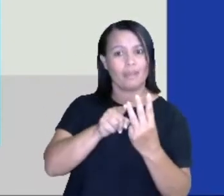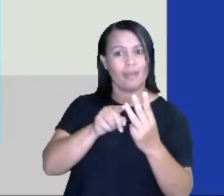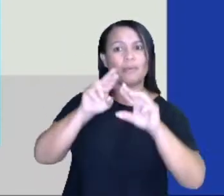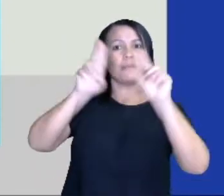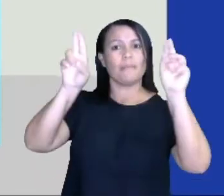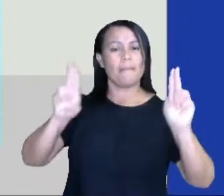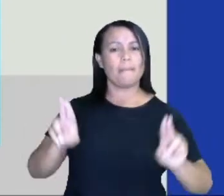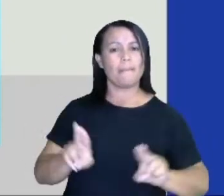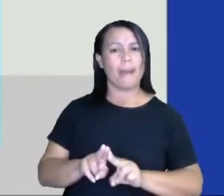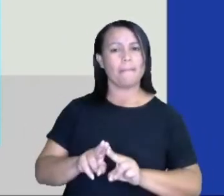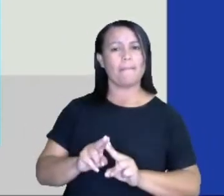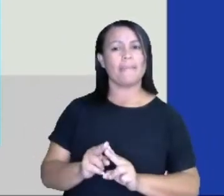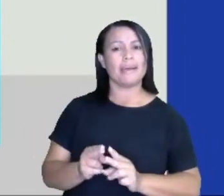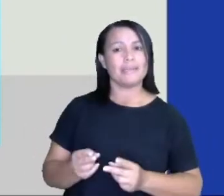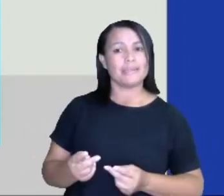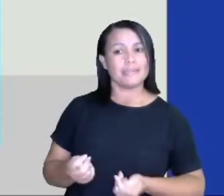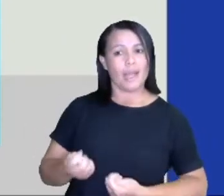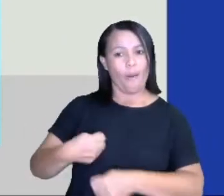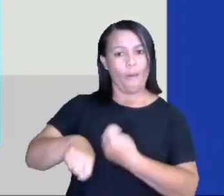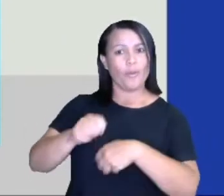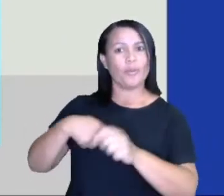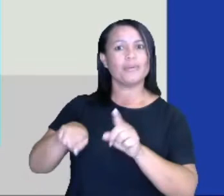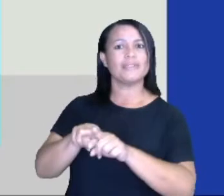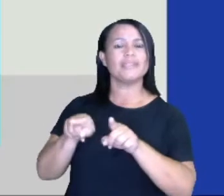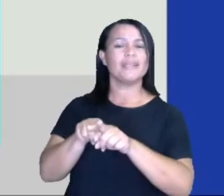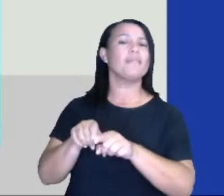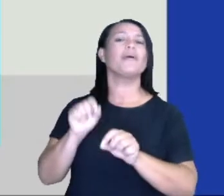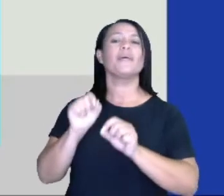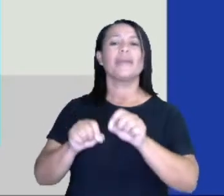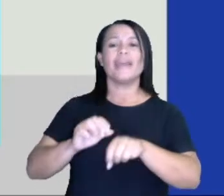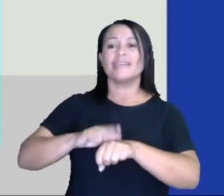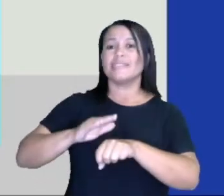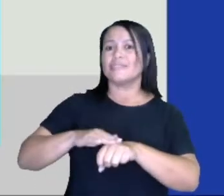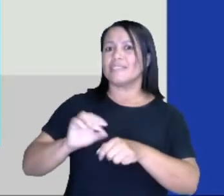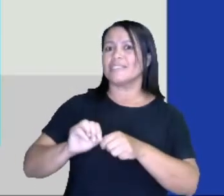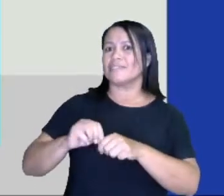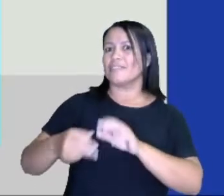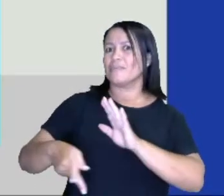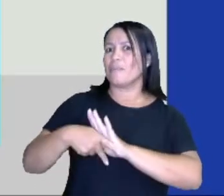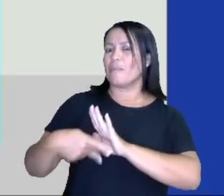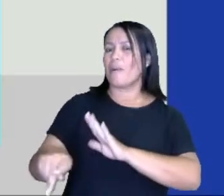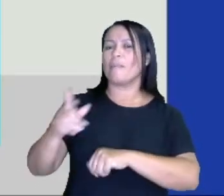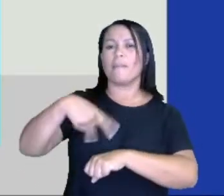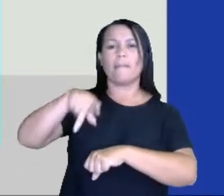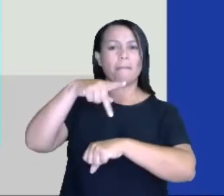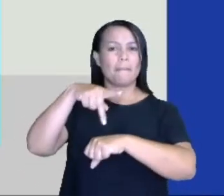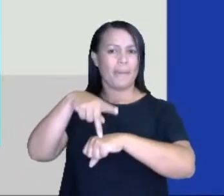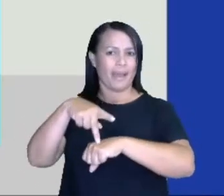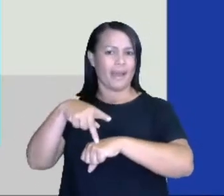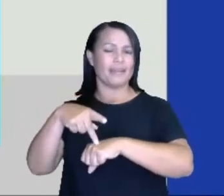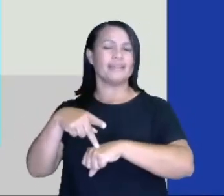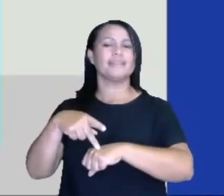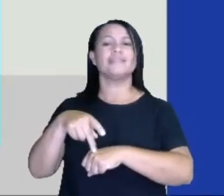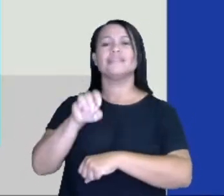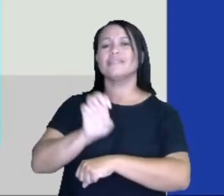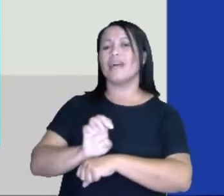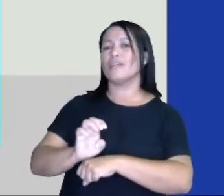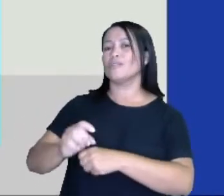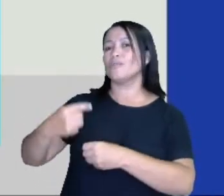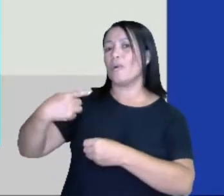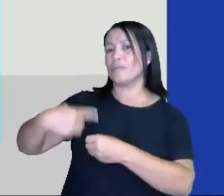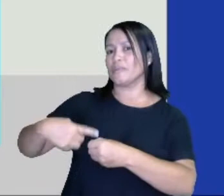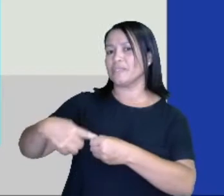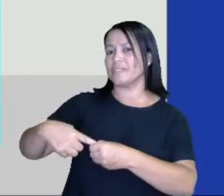que representam as riquezas disponíveis e as atividades praticadas no continente, país, estado ou município. Aí,